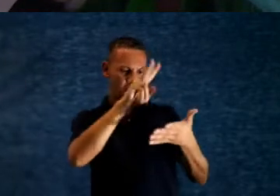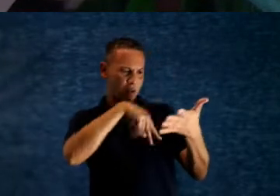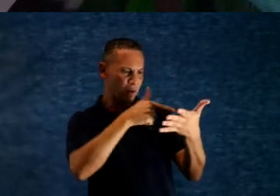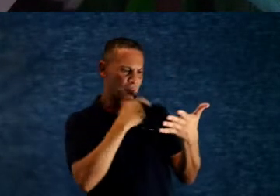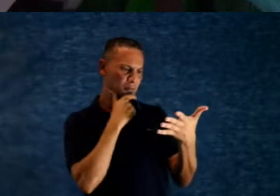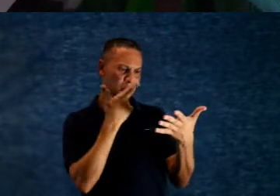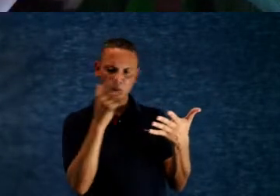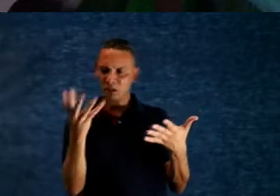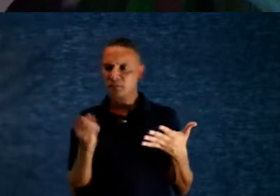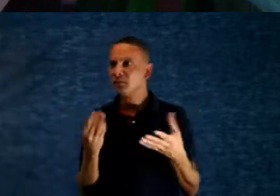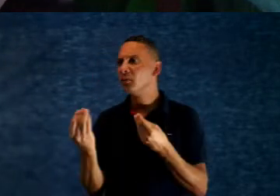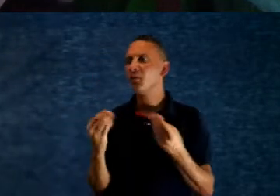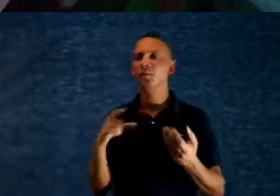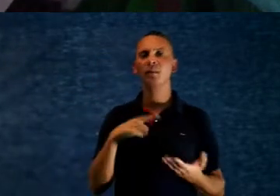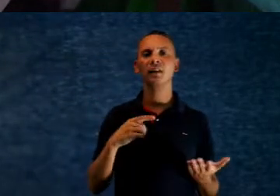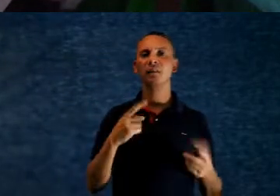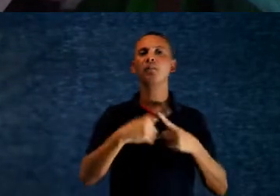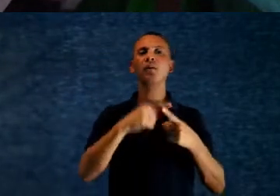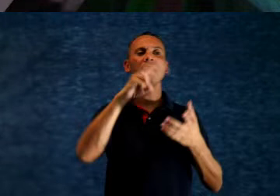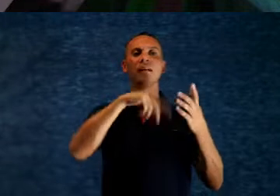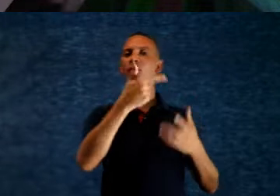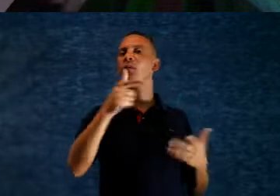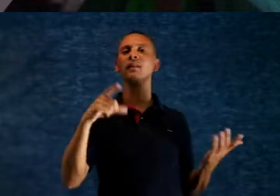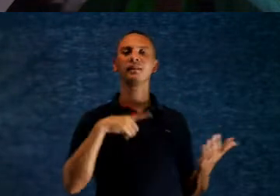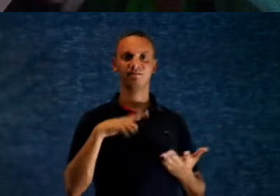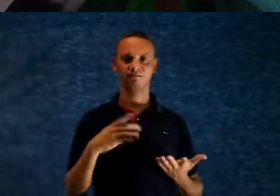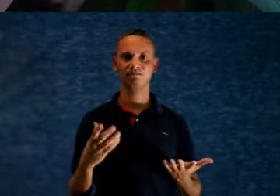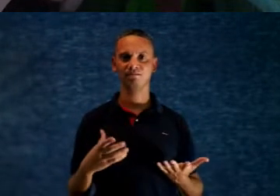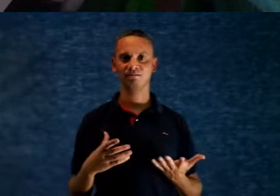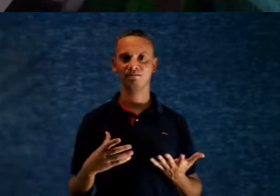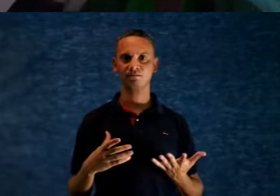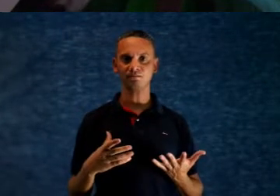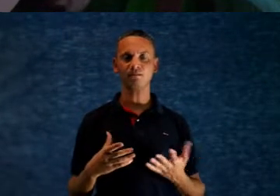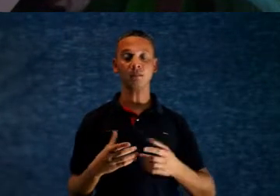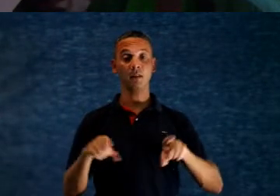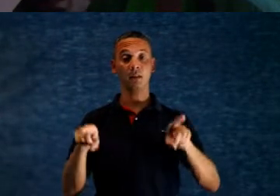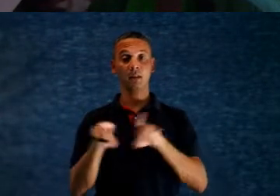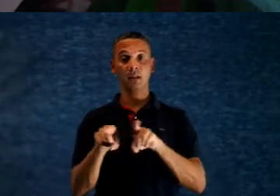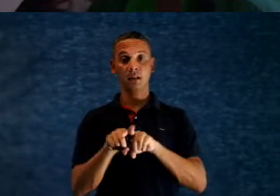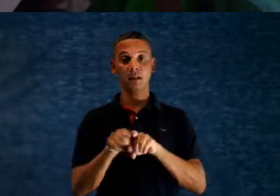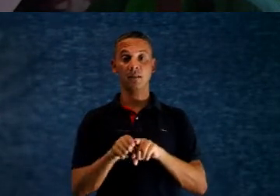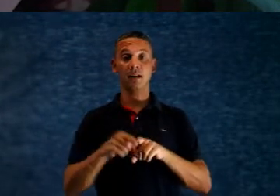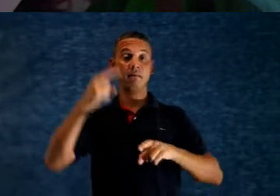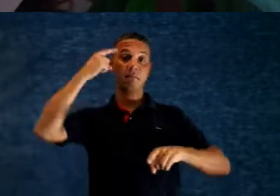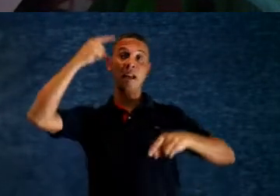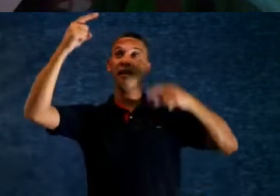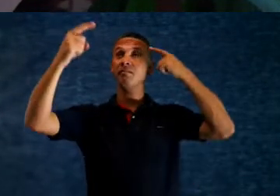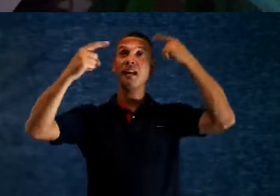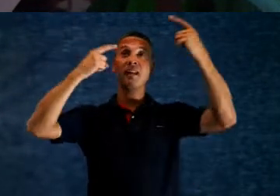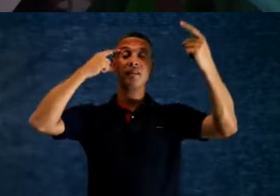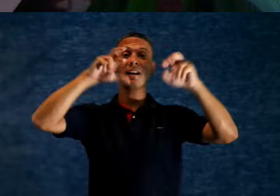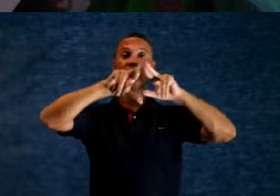obviamente, recepção, para esgotar o sentido potencial do texto. O carregamento de proposições